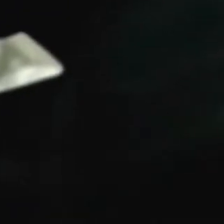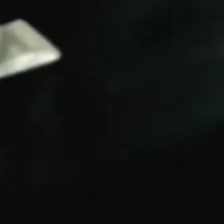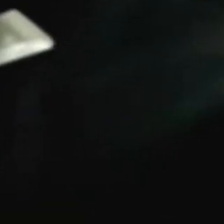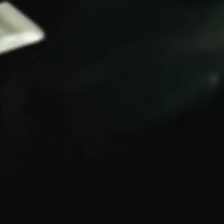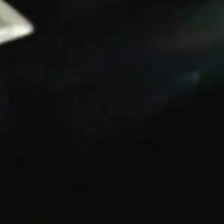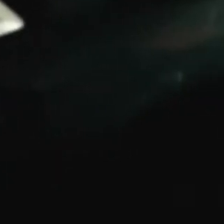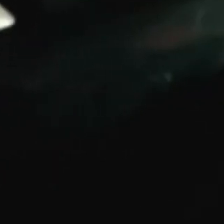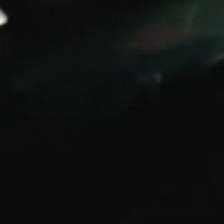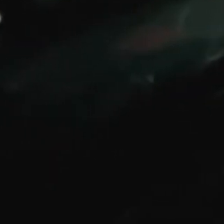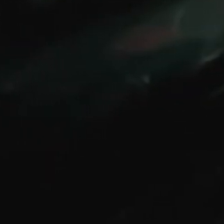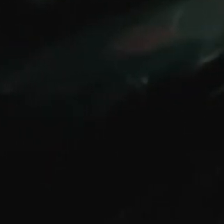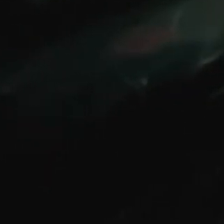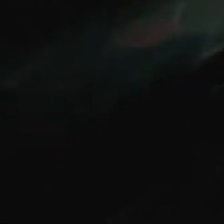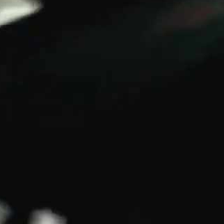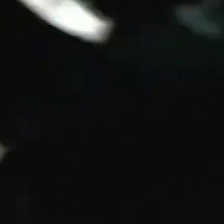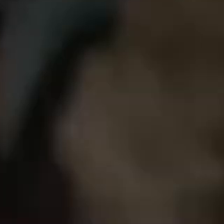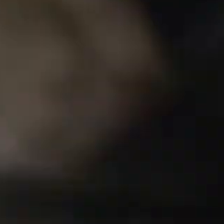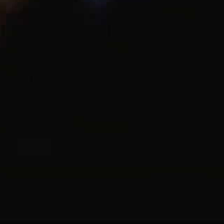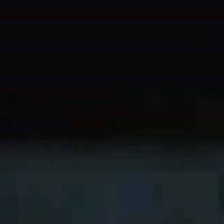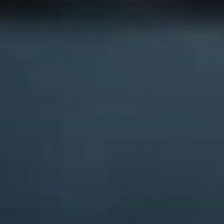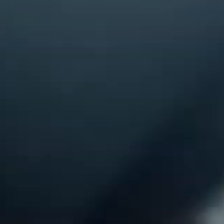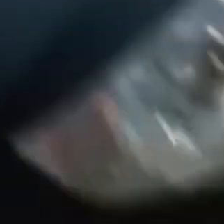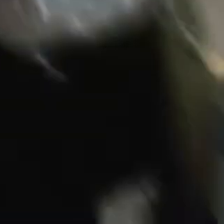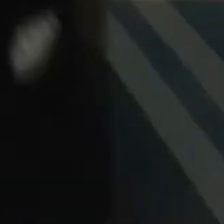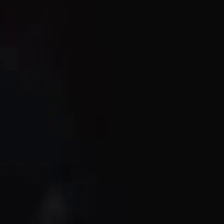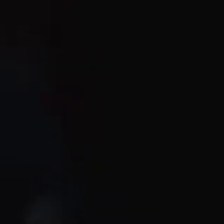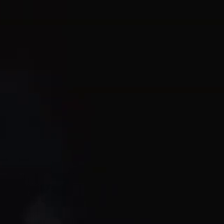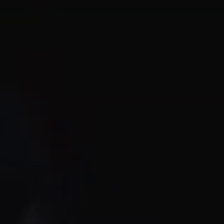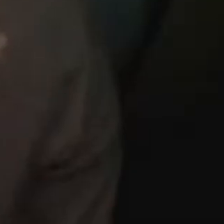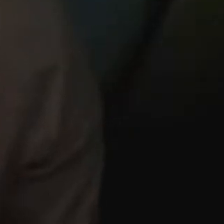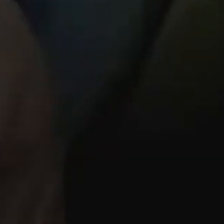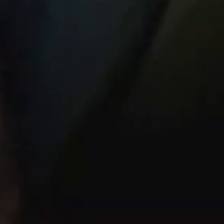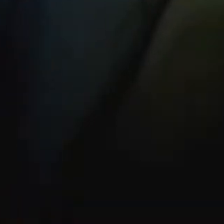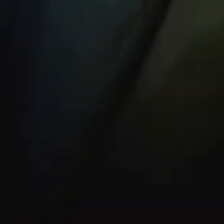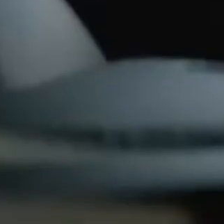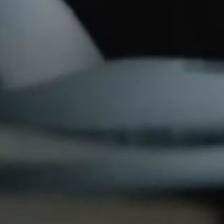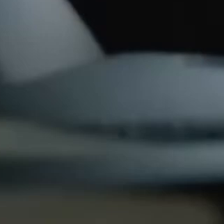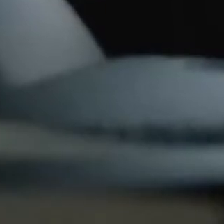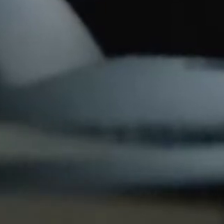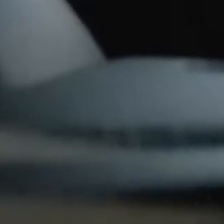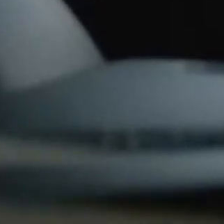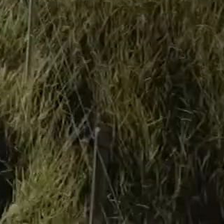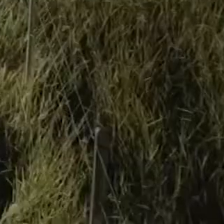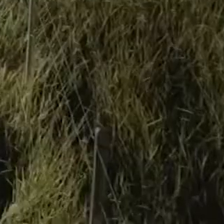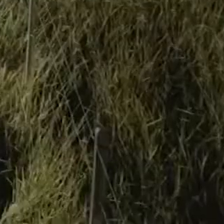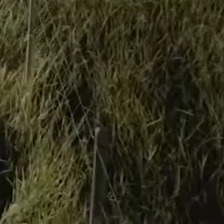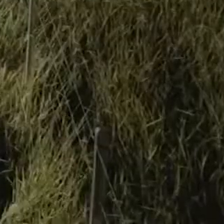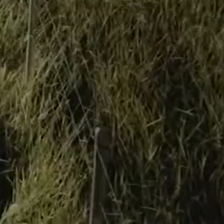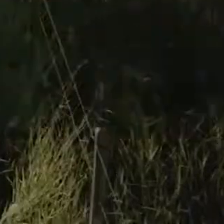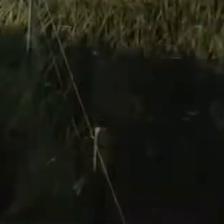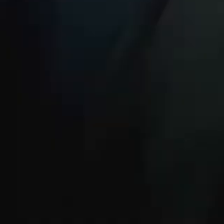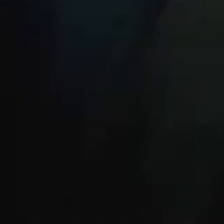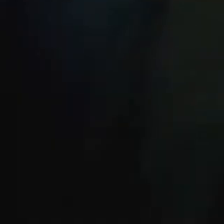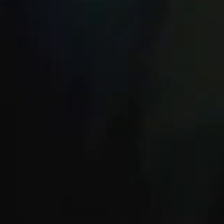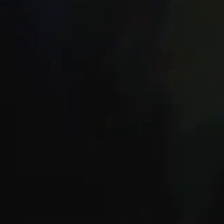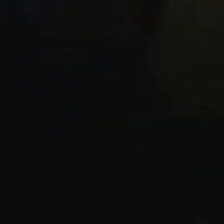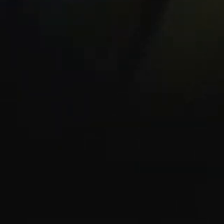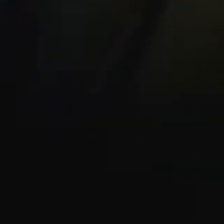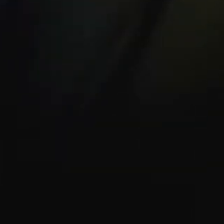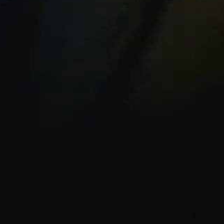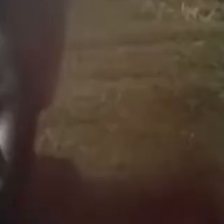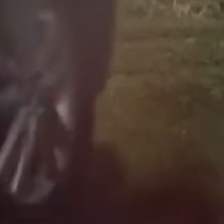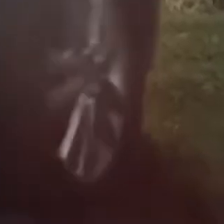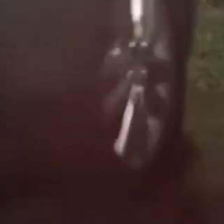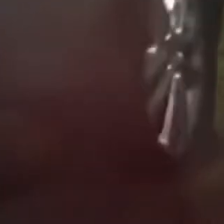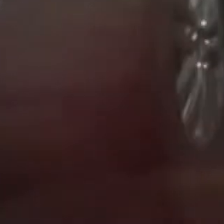como se ela pesasse meia tonelada. Sem cinto de segurança, há poucas chances de sobrevivência.